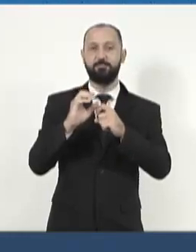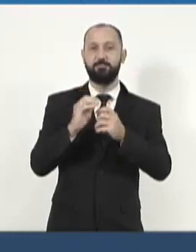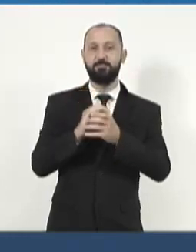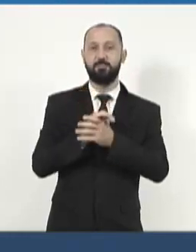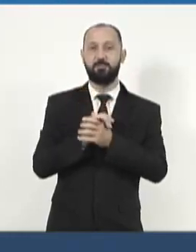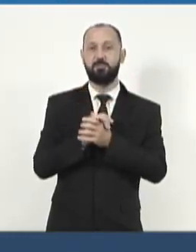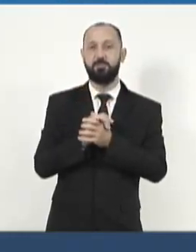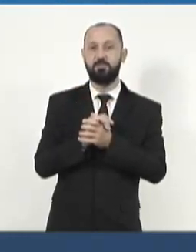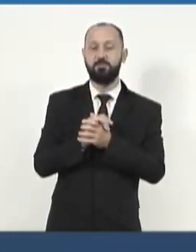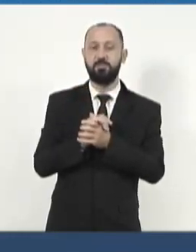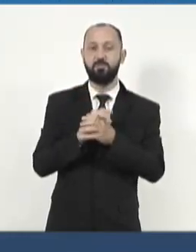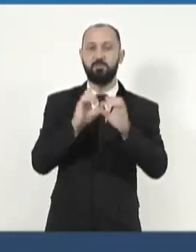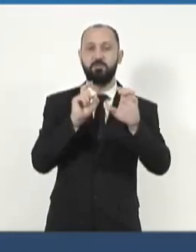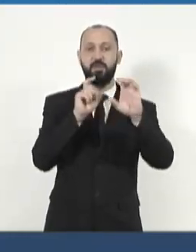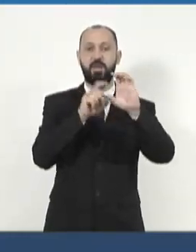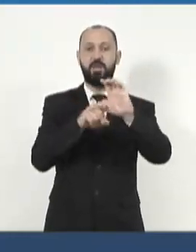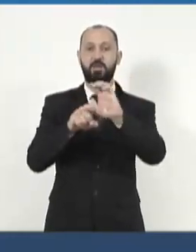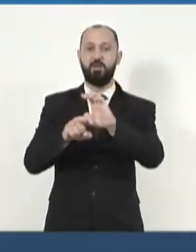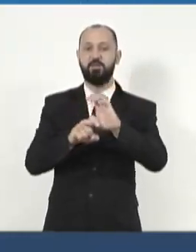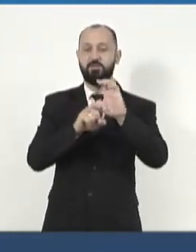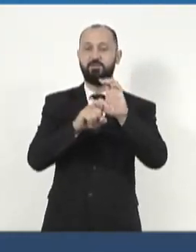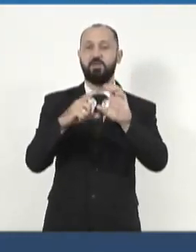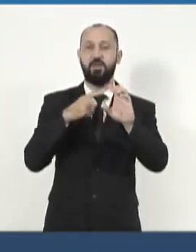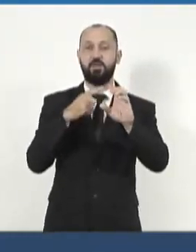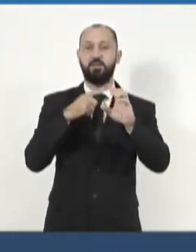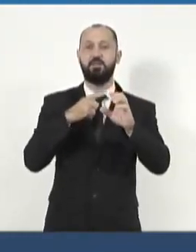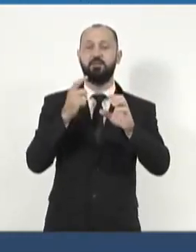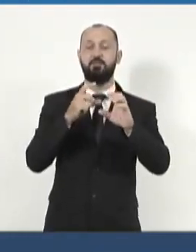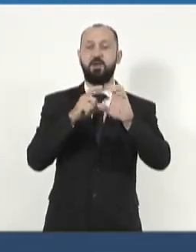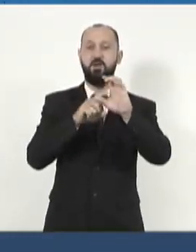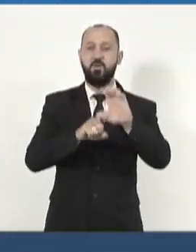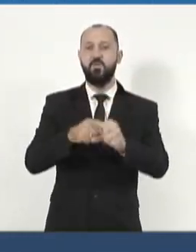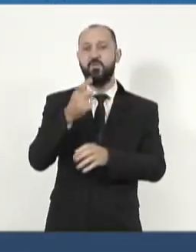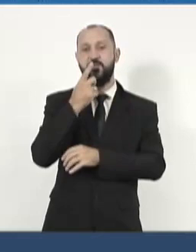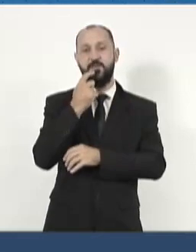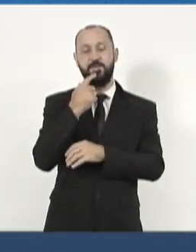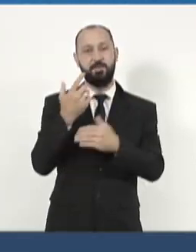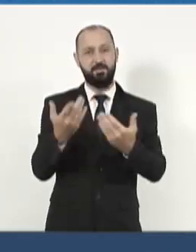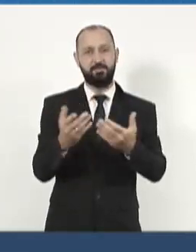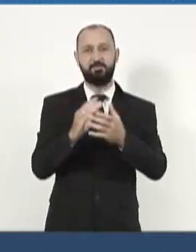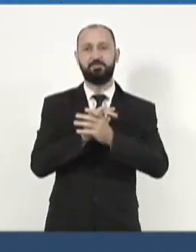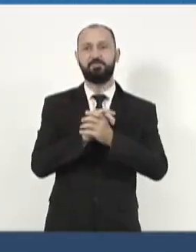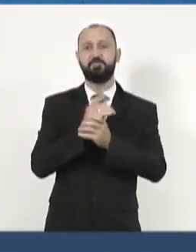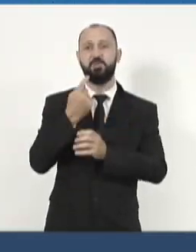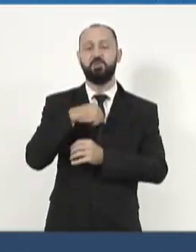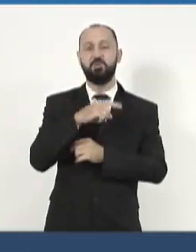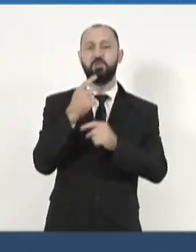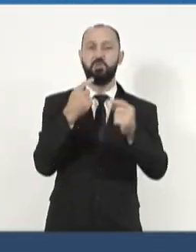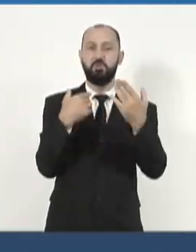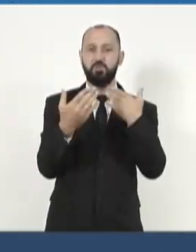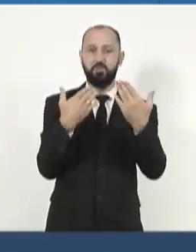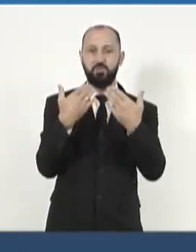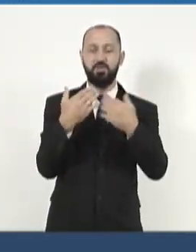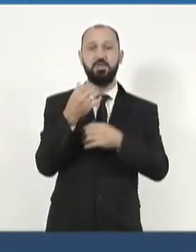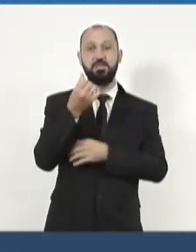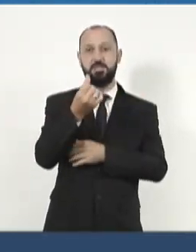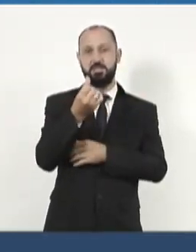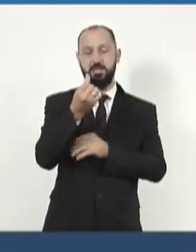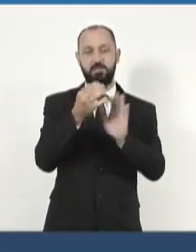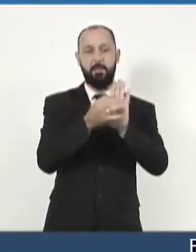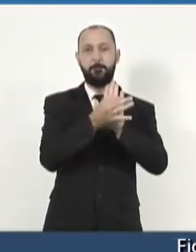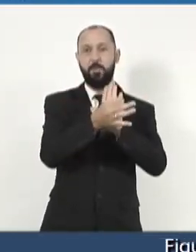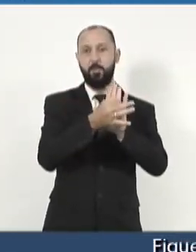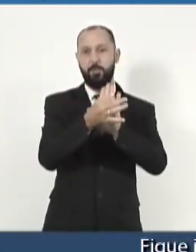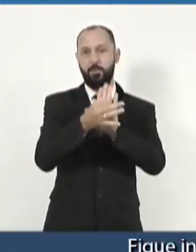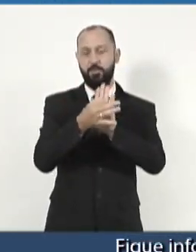dos servidores, sem penalizar ainda mais os servidores que pagam as mensalidades